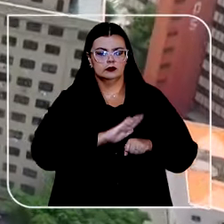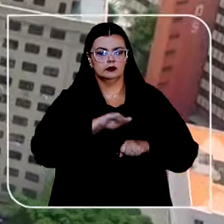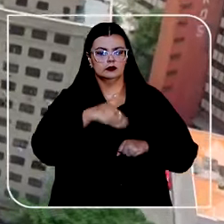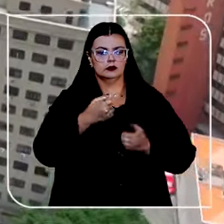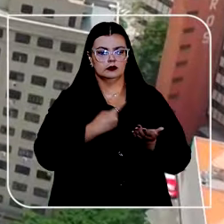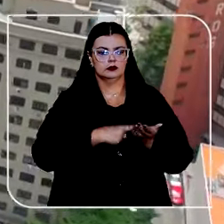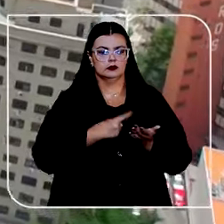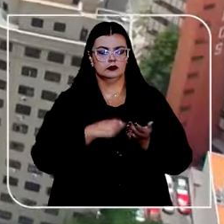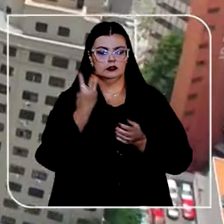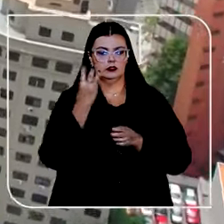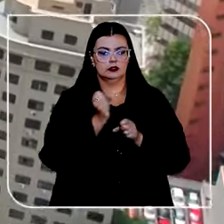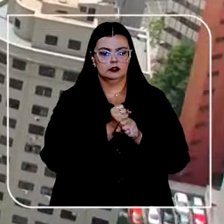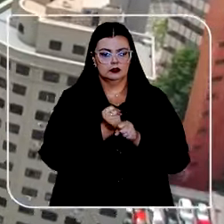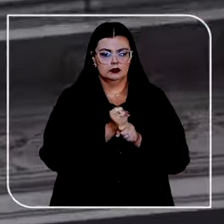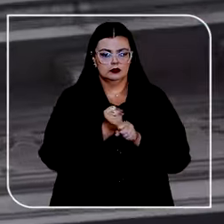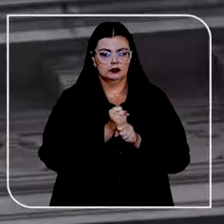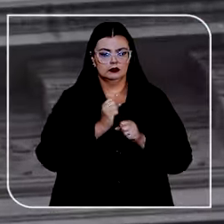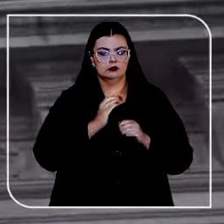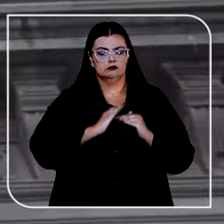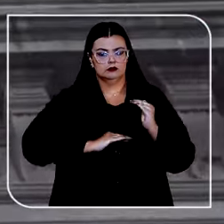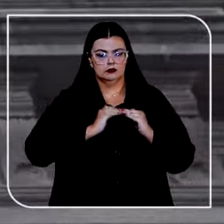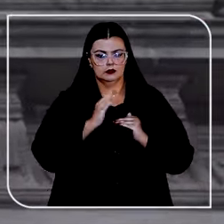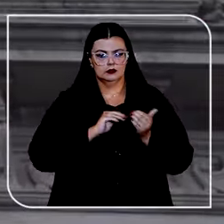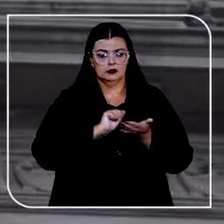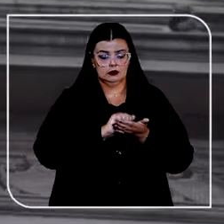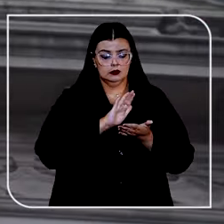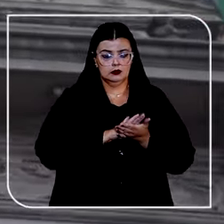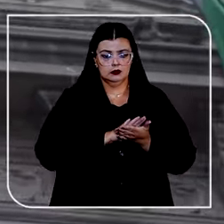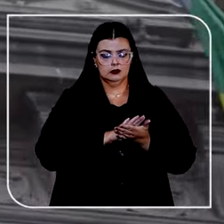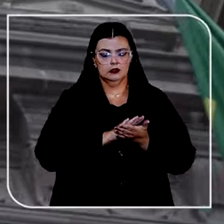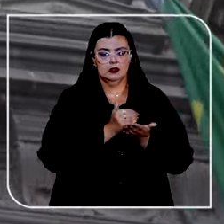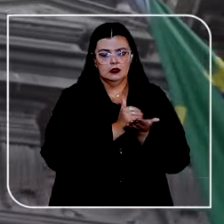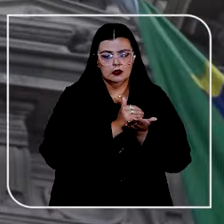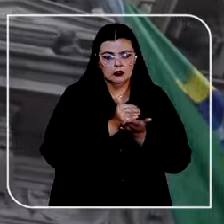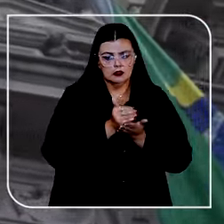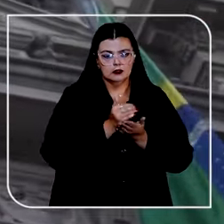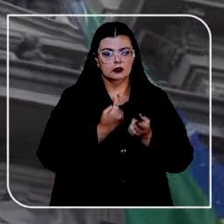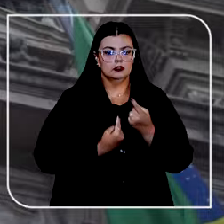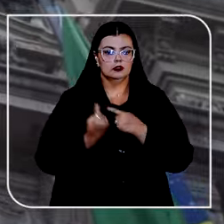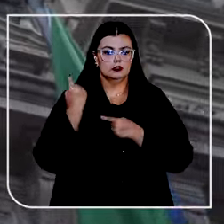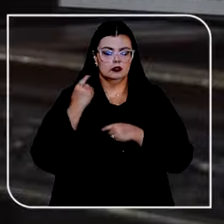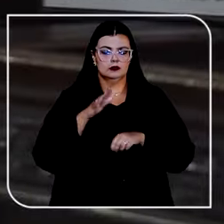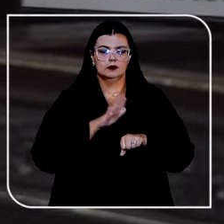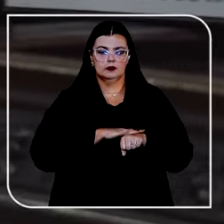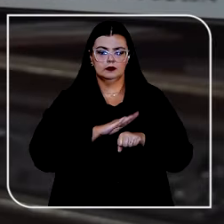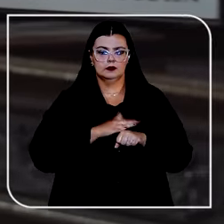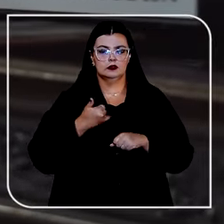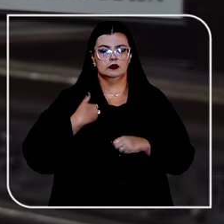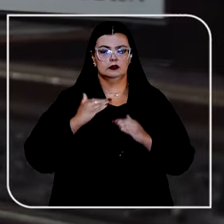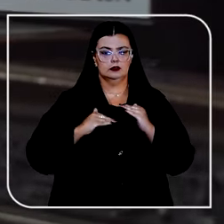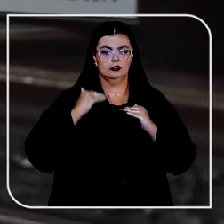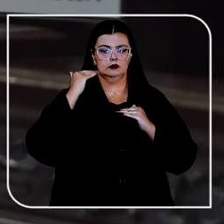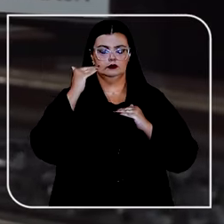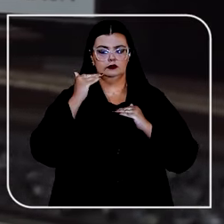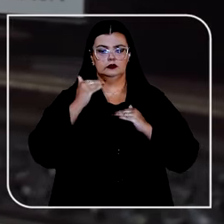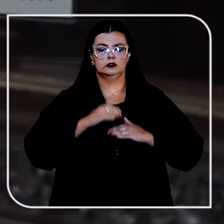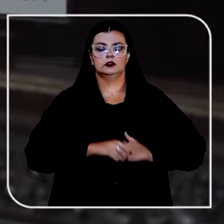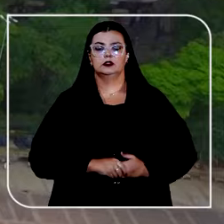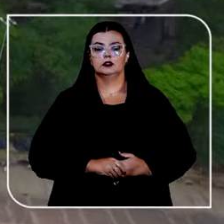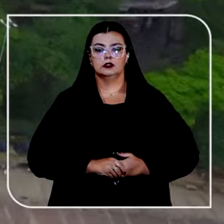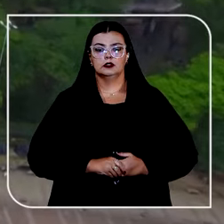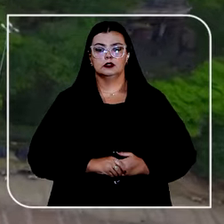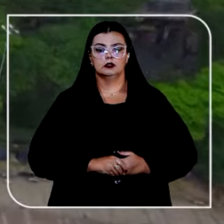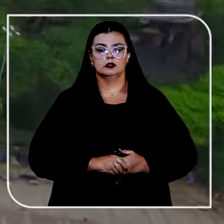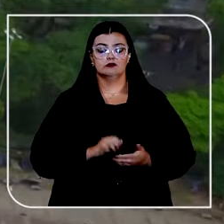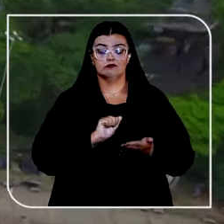prescrição que é de 3 anos para esse tipo de ação deveria ser contado a partir do momento em que a autora atingiu a maioridade civil